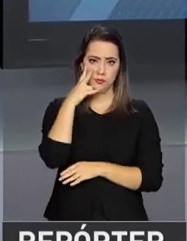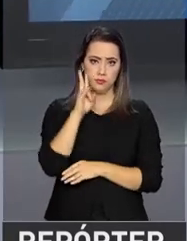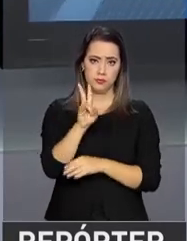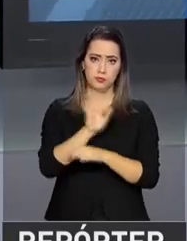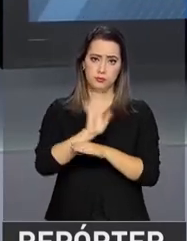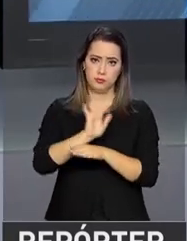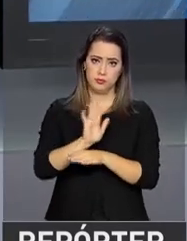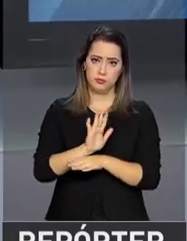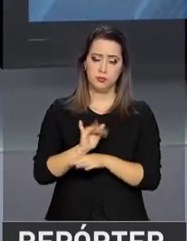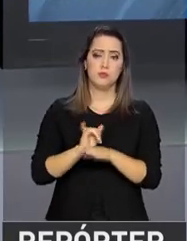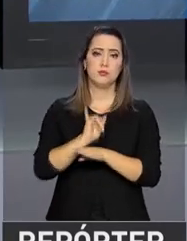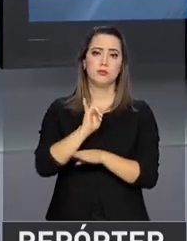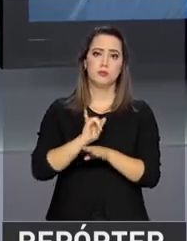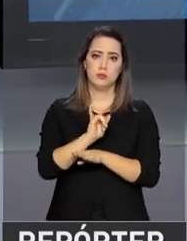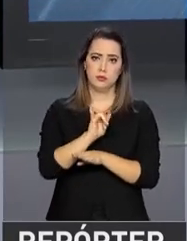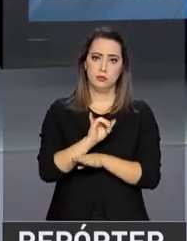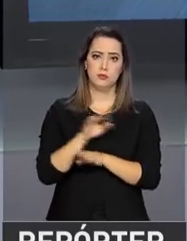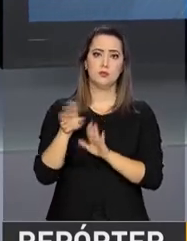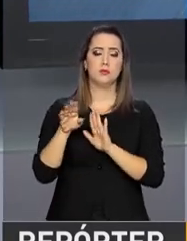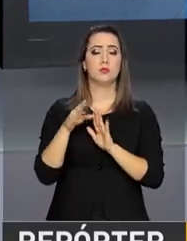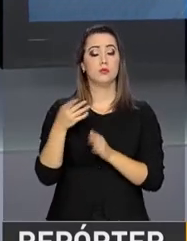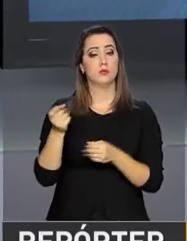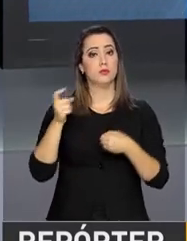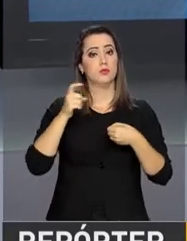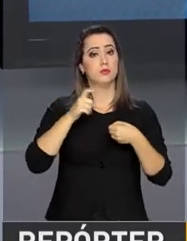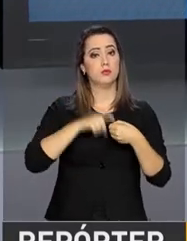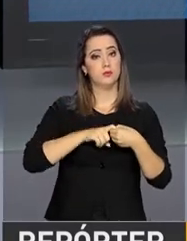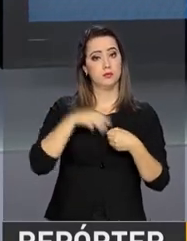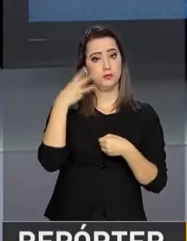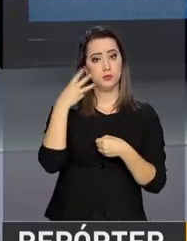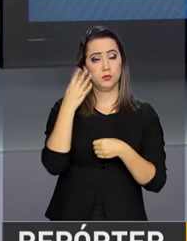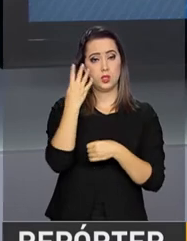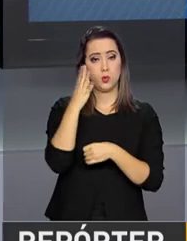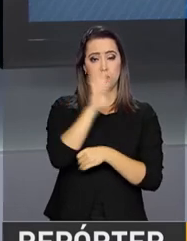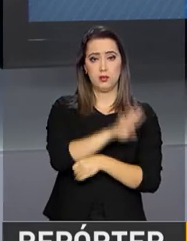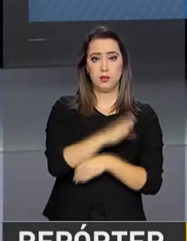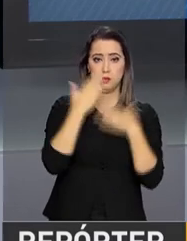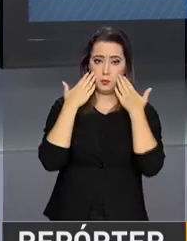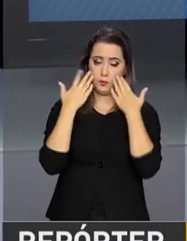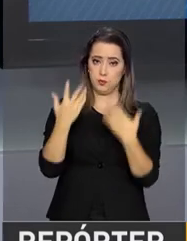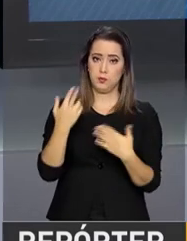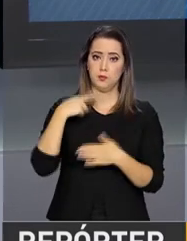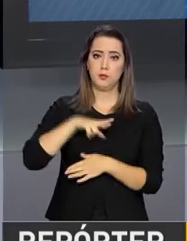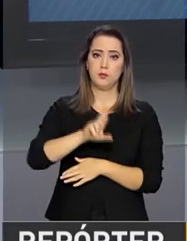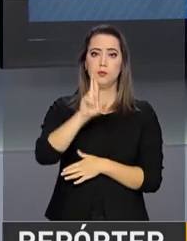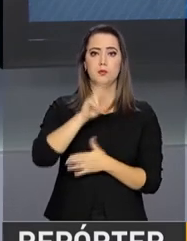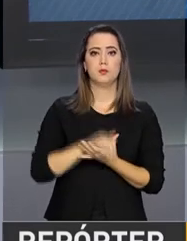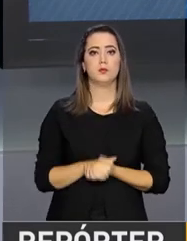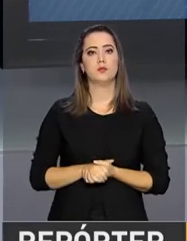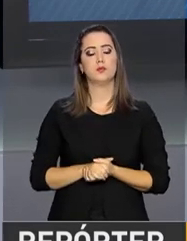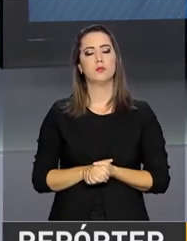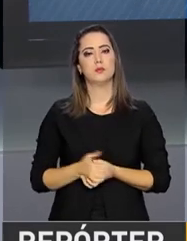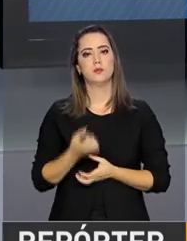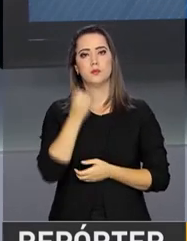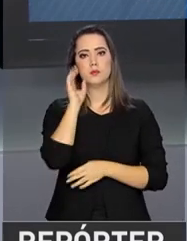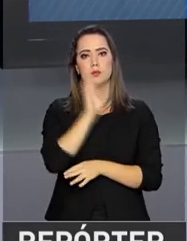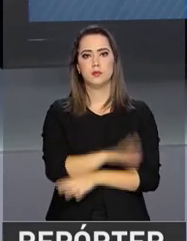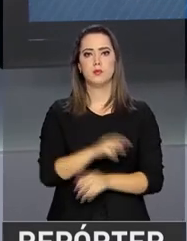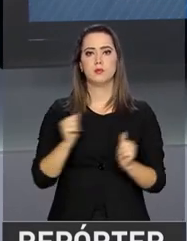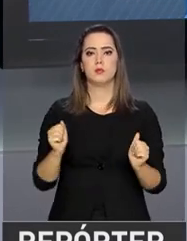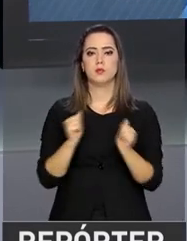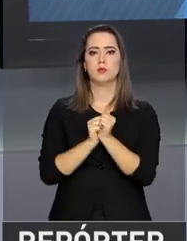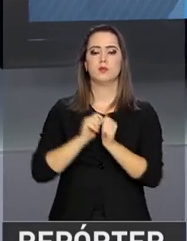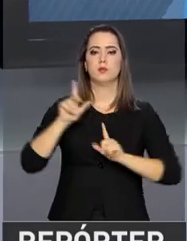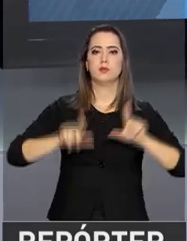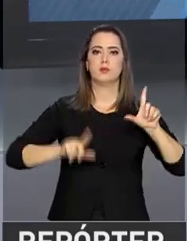você pode rever as reportagens no youtube e nós voltamos às quatro da tarde na próxima edição do repórter nbr uma boa tarde pra